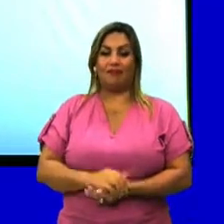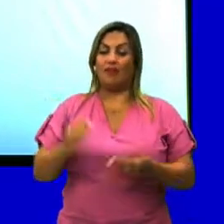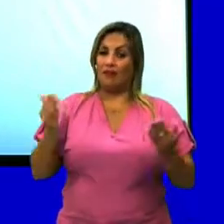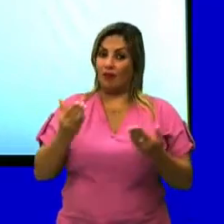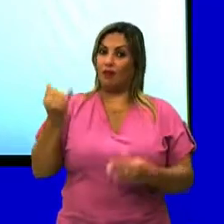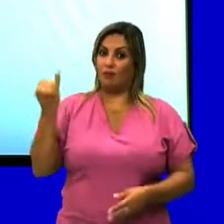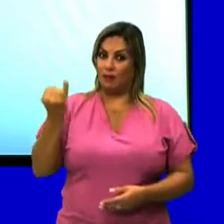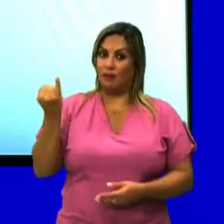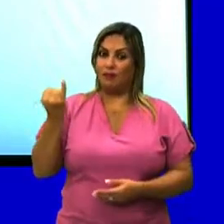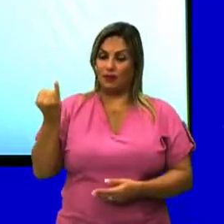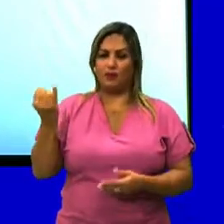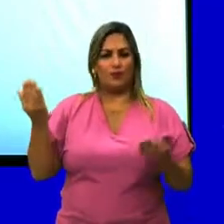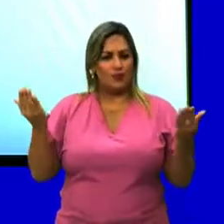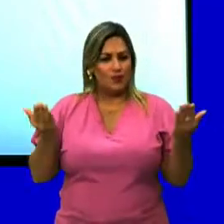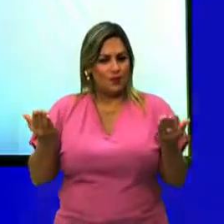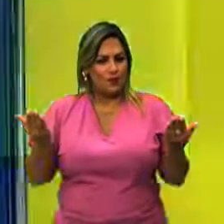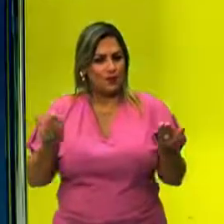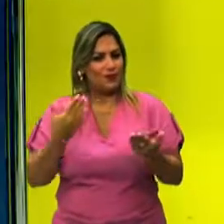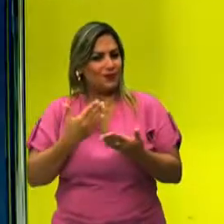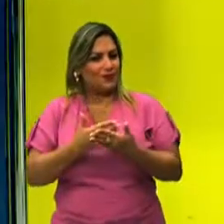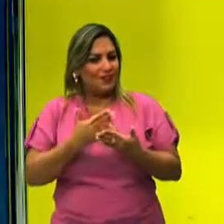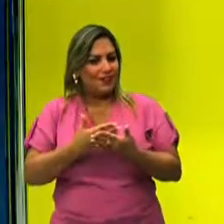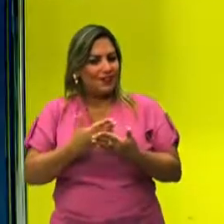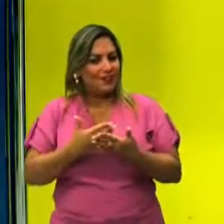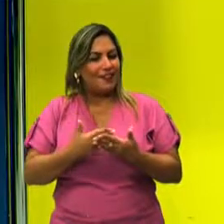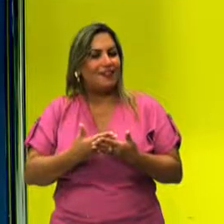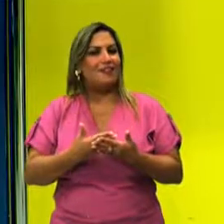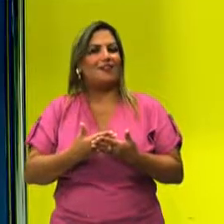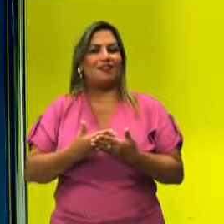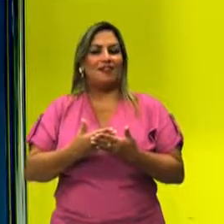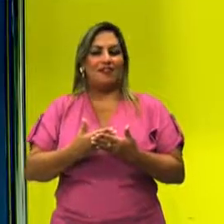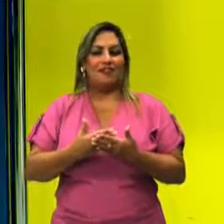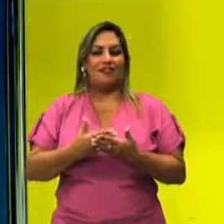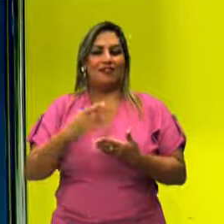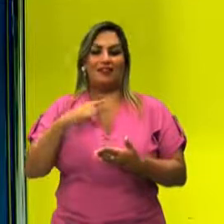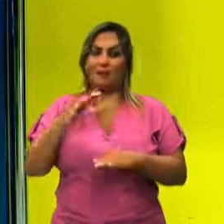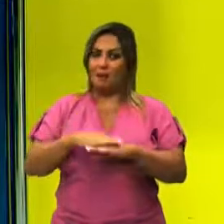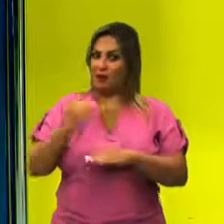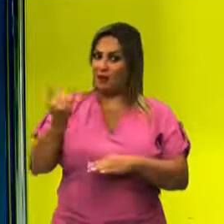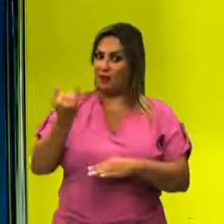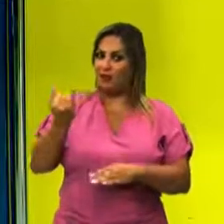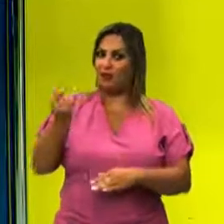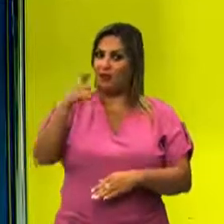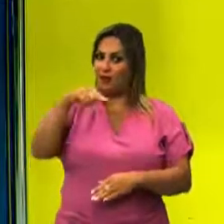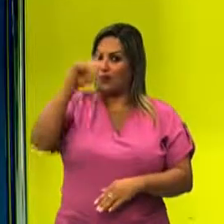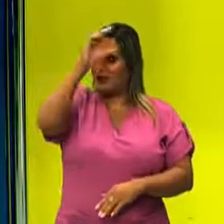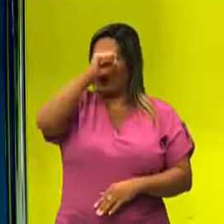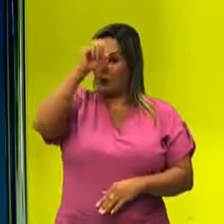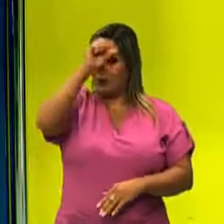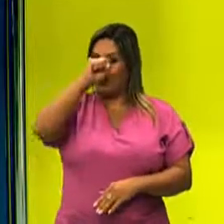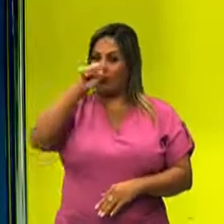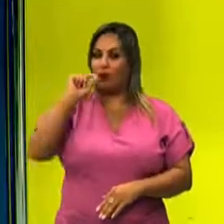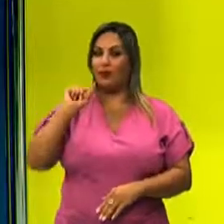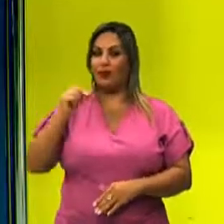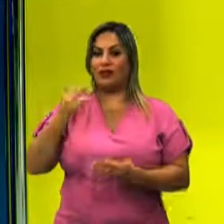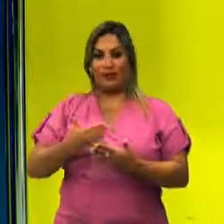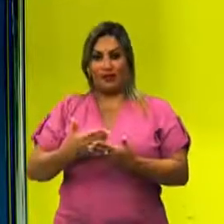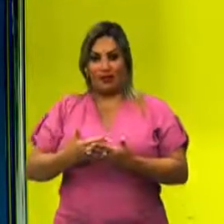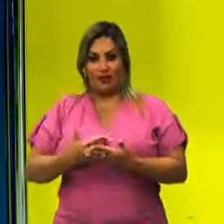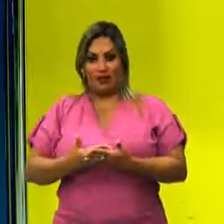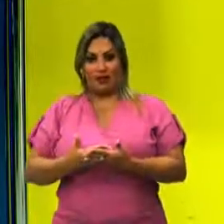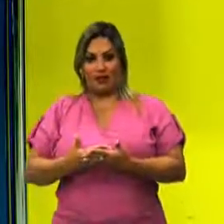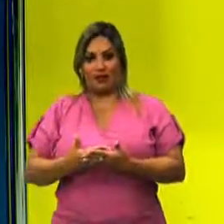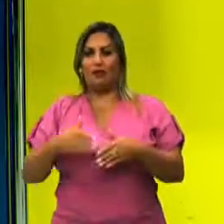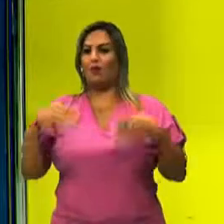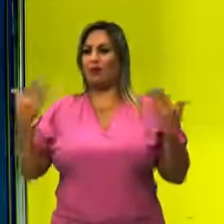muito importante hoje a aula vai pegar que a coisa mais importante que você vai aprender desta